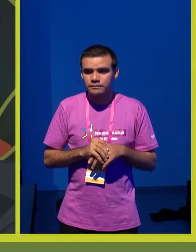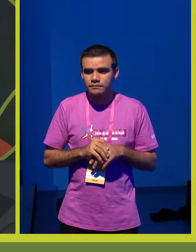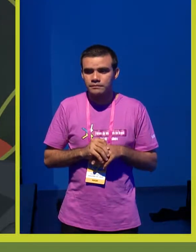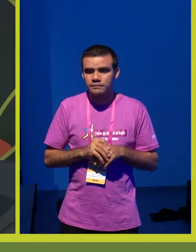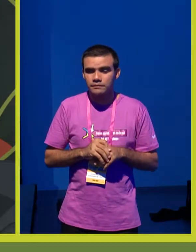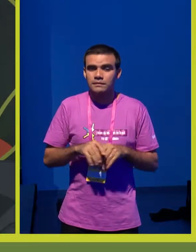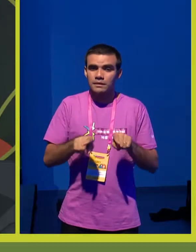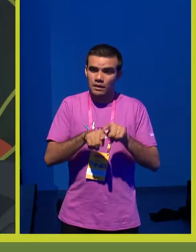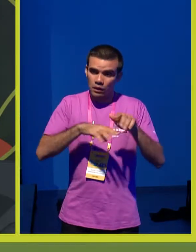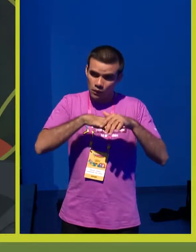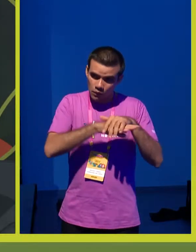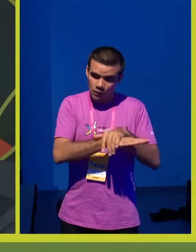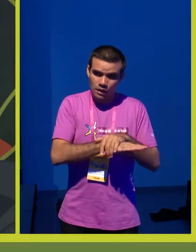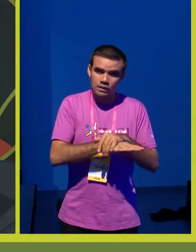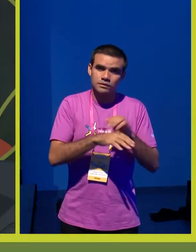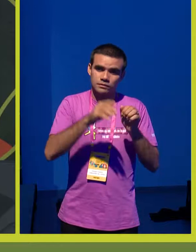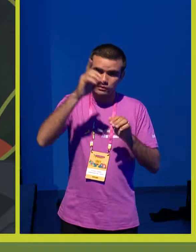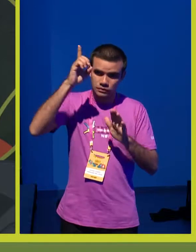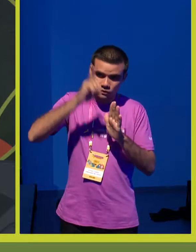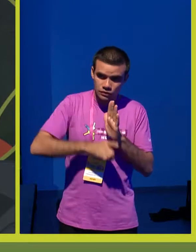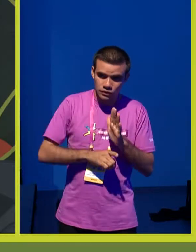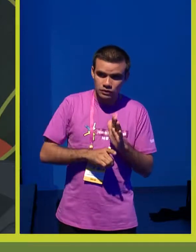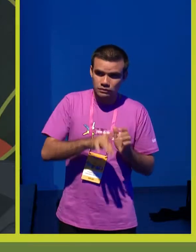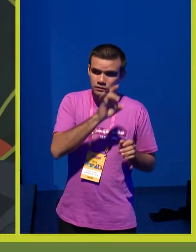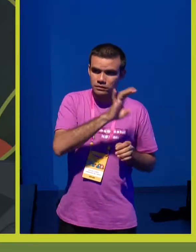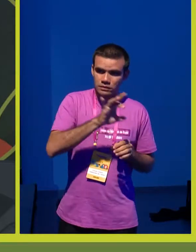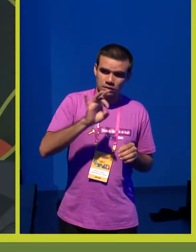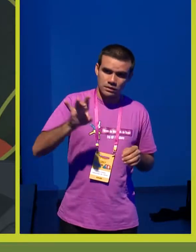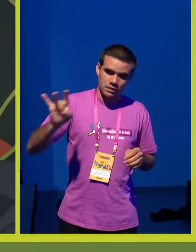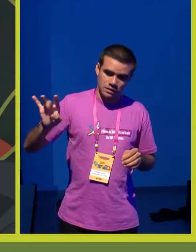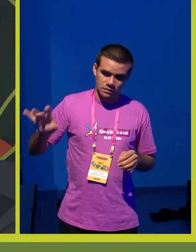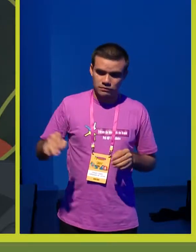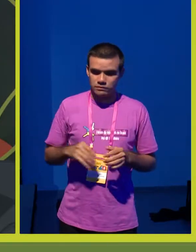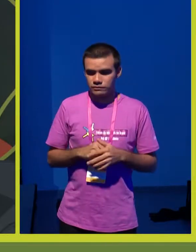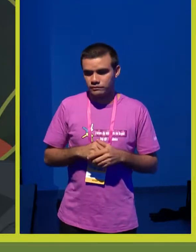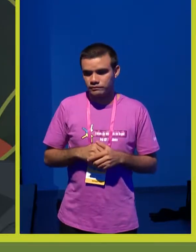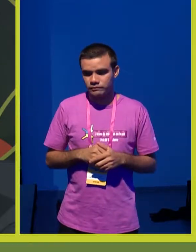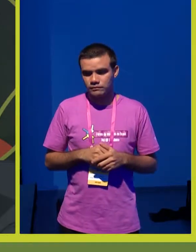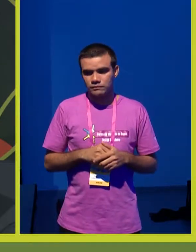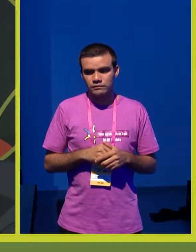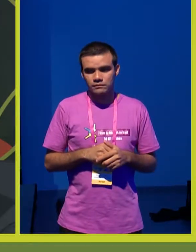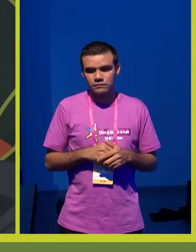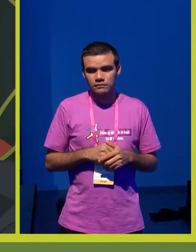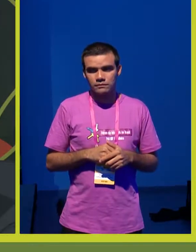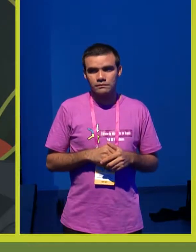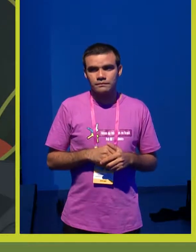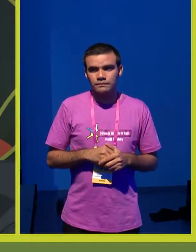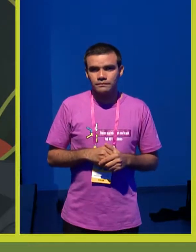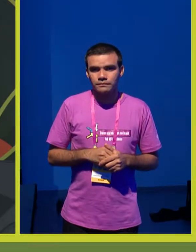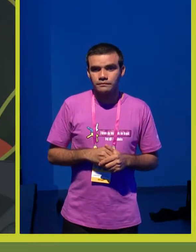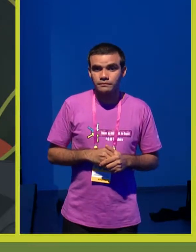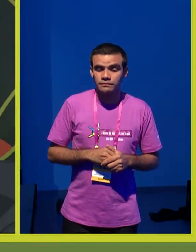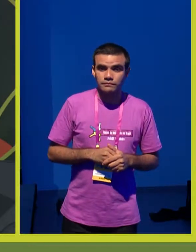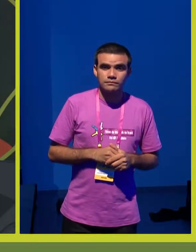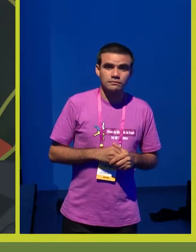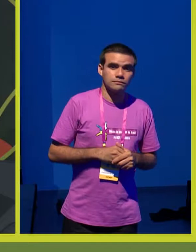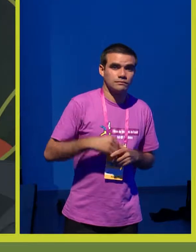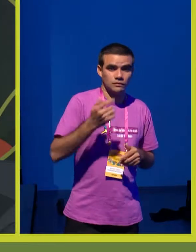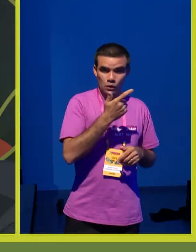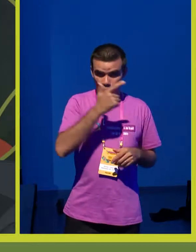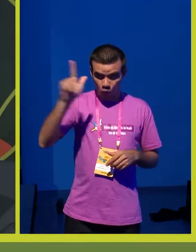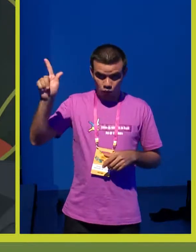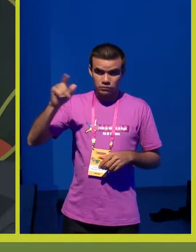preservam muito o direito individual e dado não qualificado outra coisa que é muito